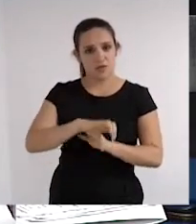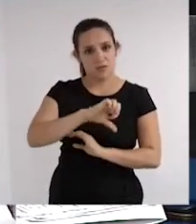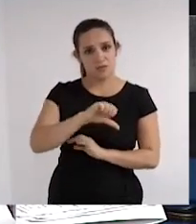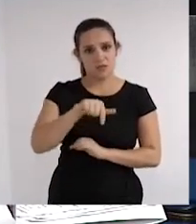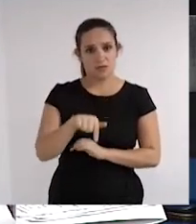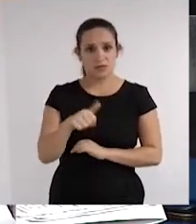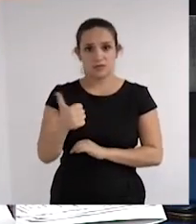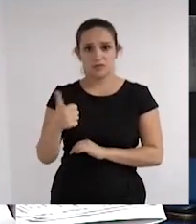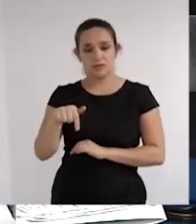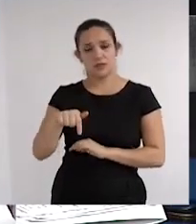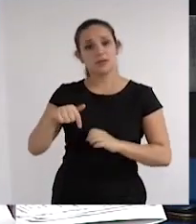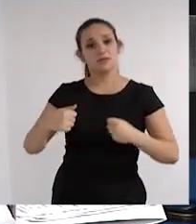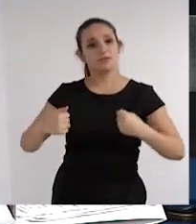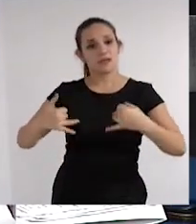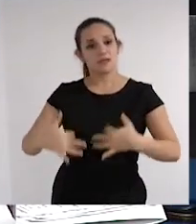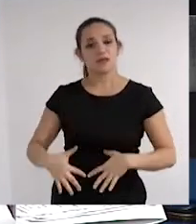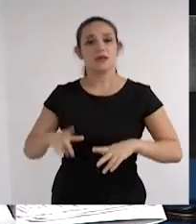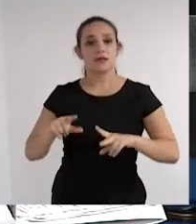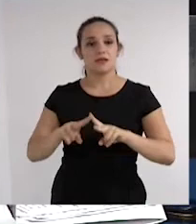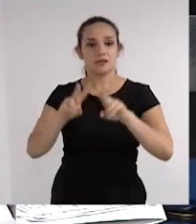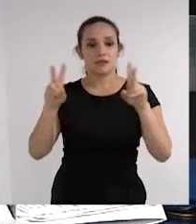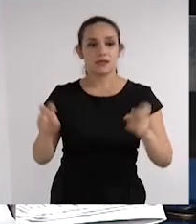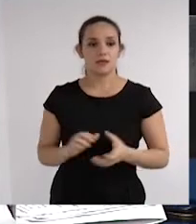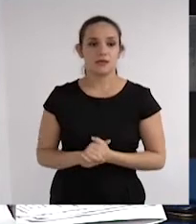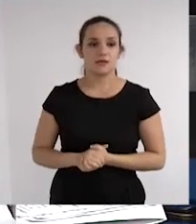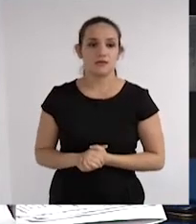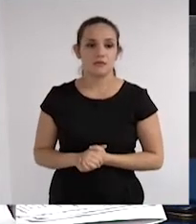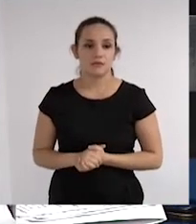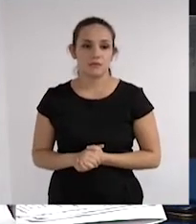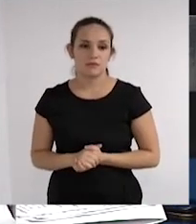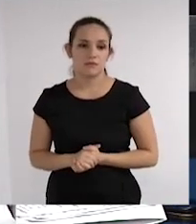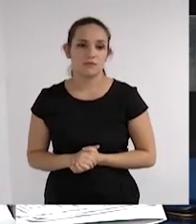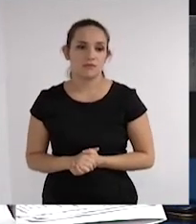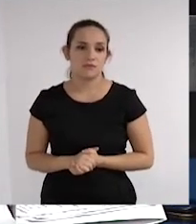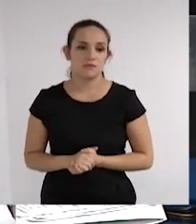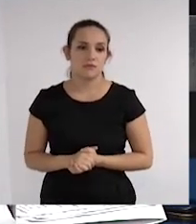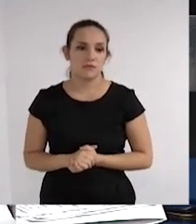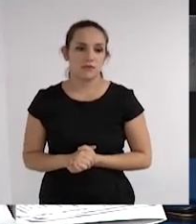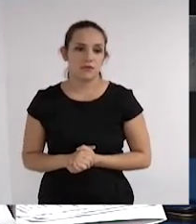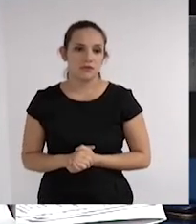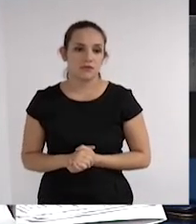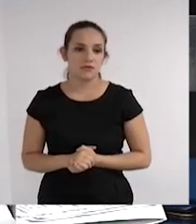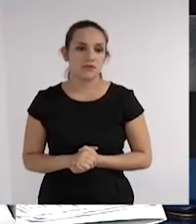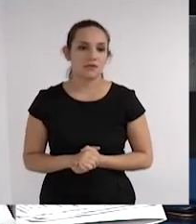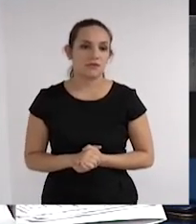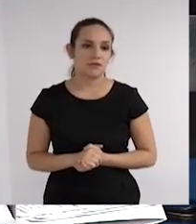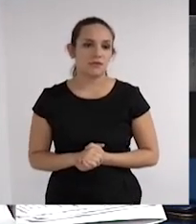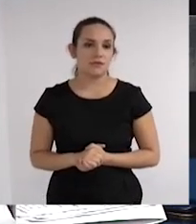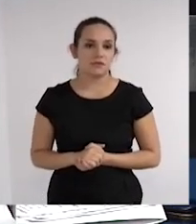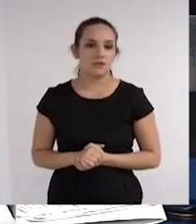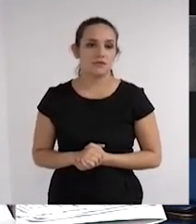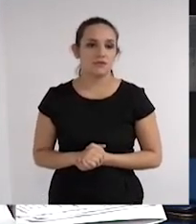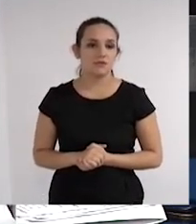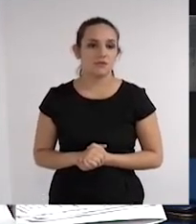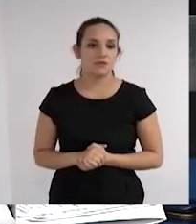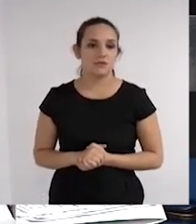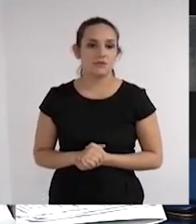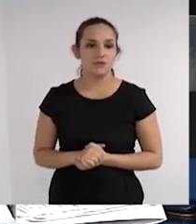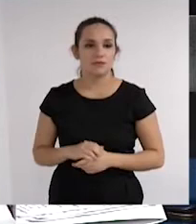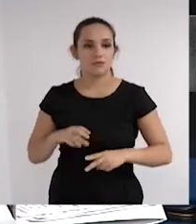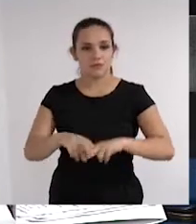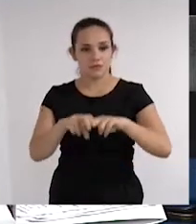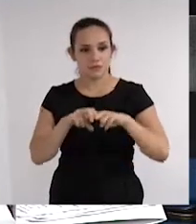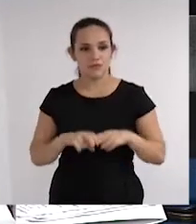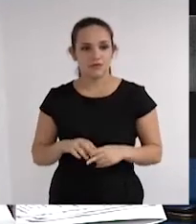9.717, que fala exatamente sobre o tema. Então, nesse sentido, no nosso entender, a majoração da alíquota previdenciária,